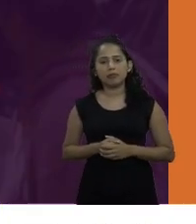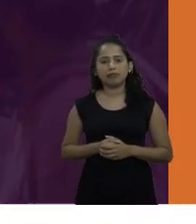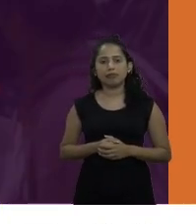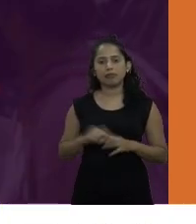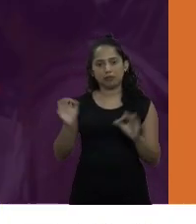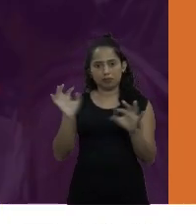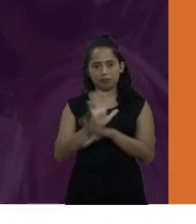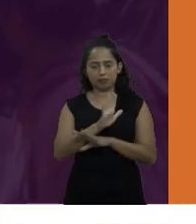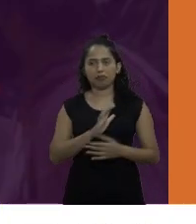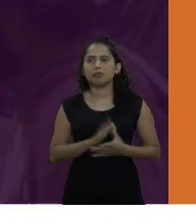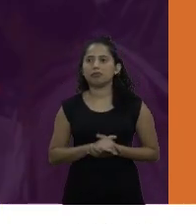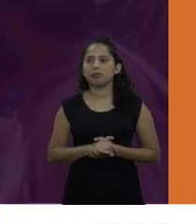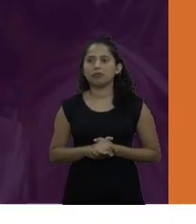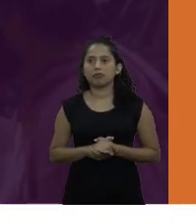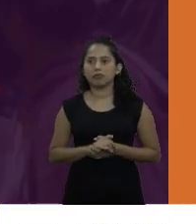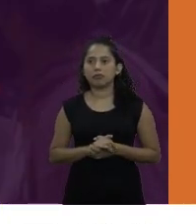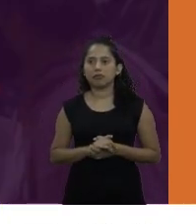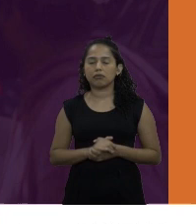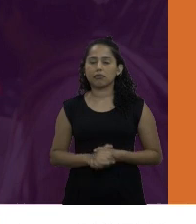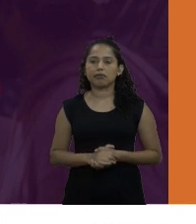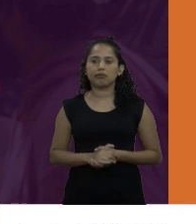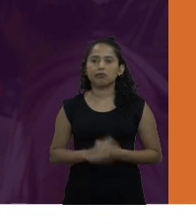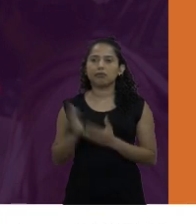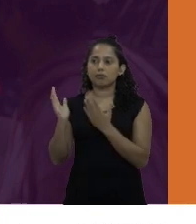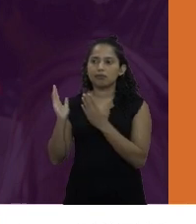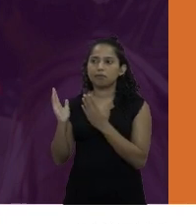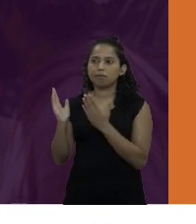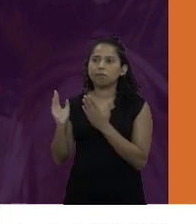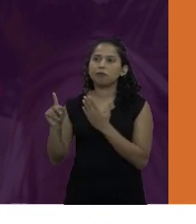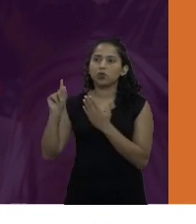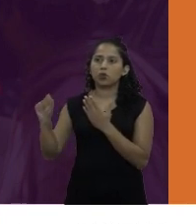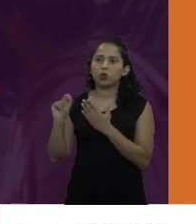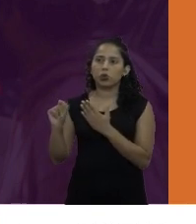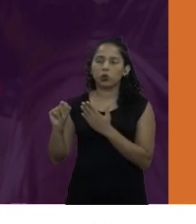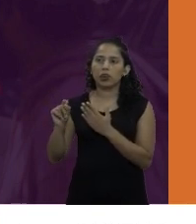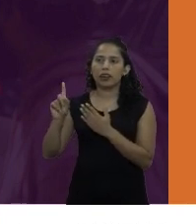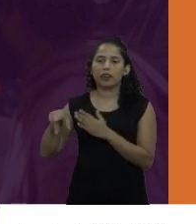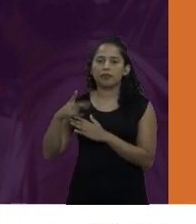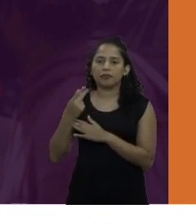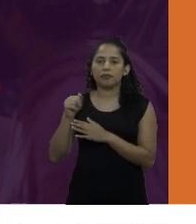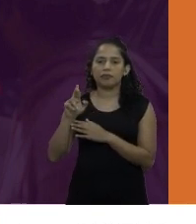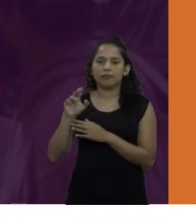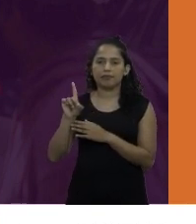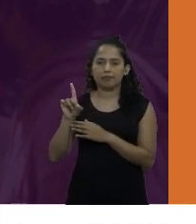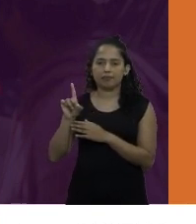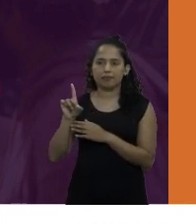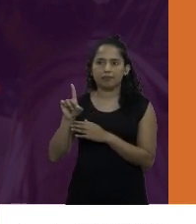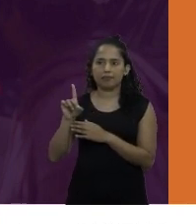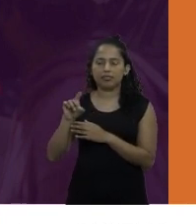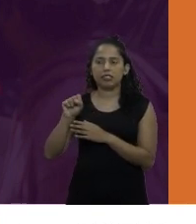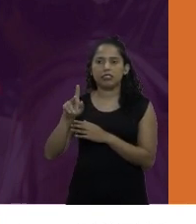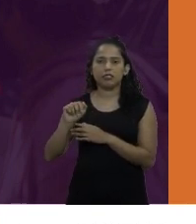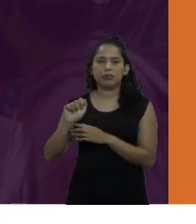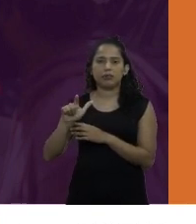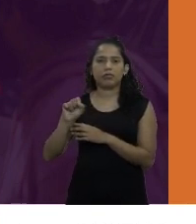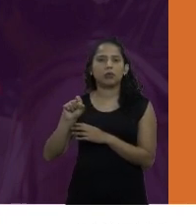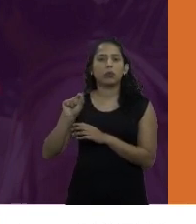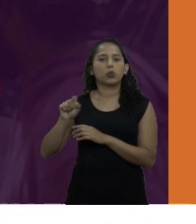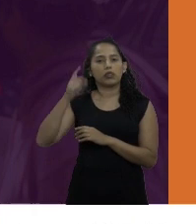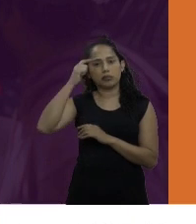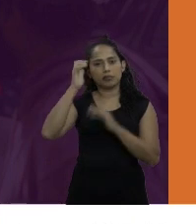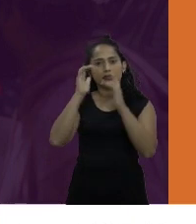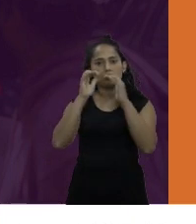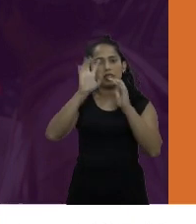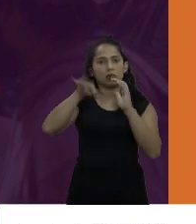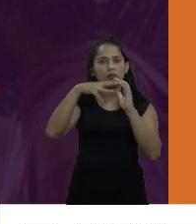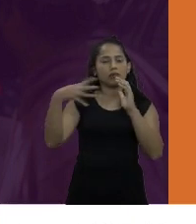Fechando, os hard skills que a inteligência artificial faz, está no córtex cerebral, né? Uma planilha,